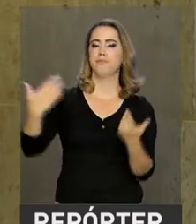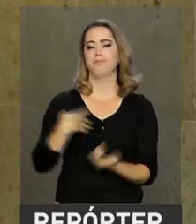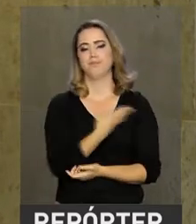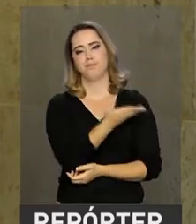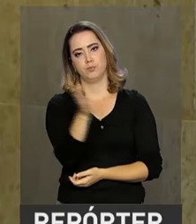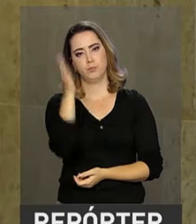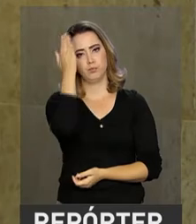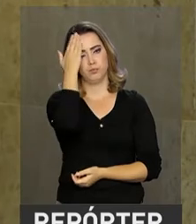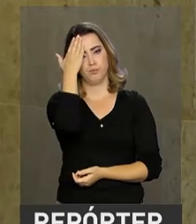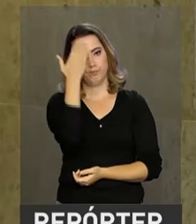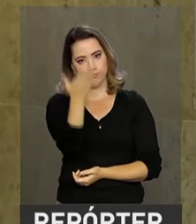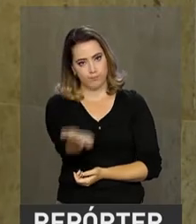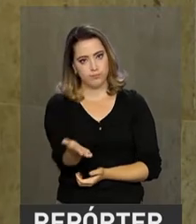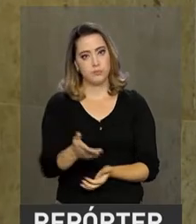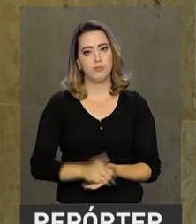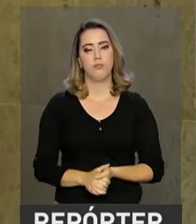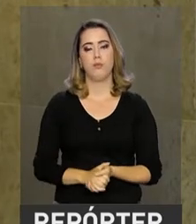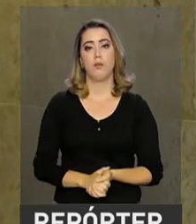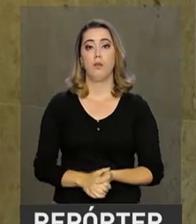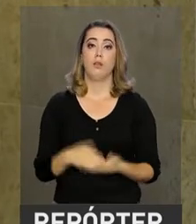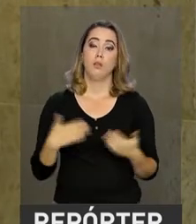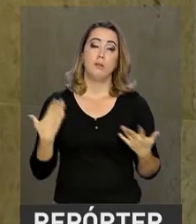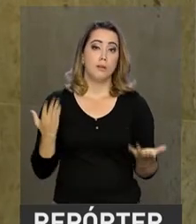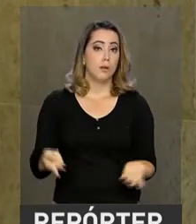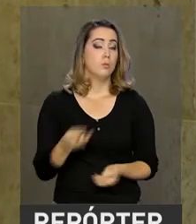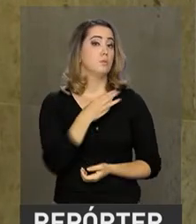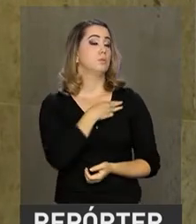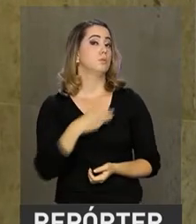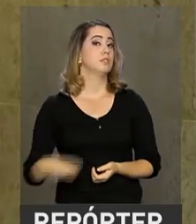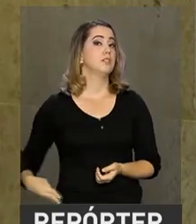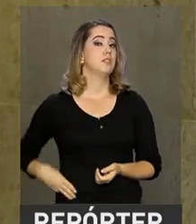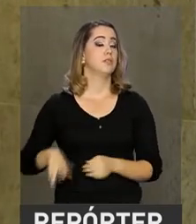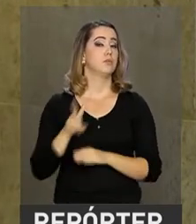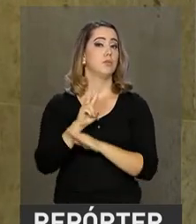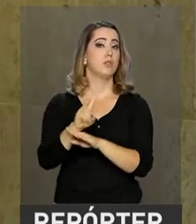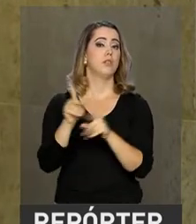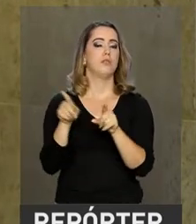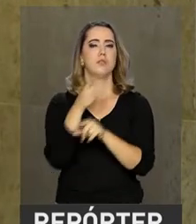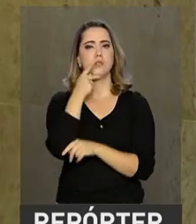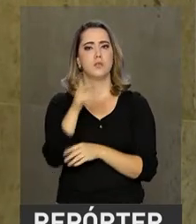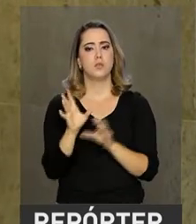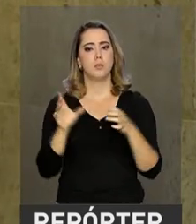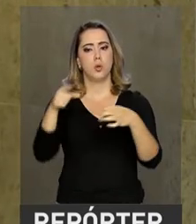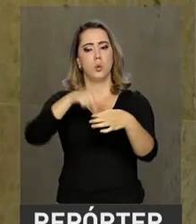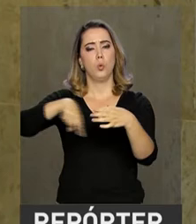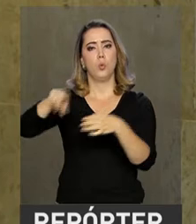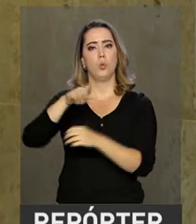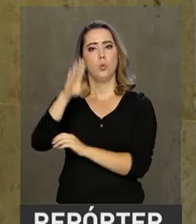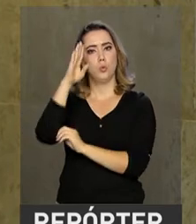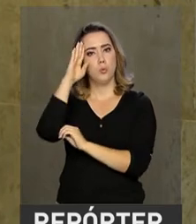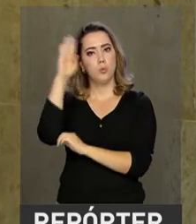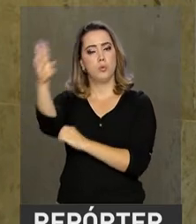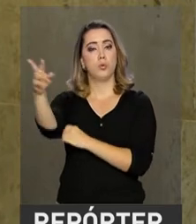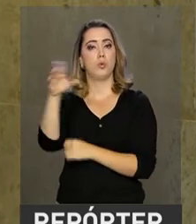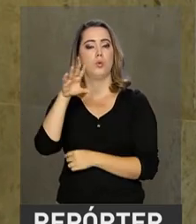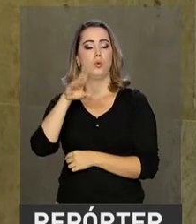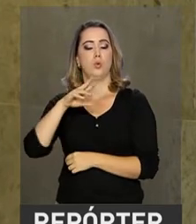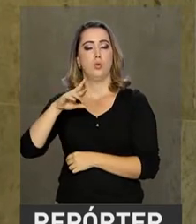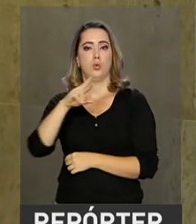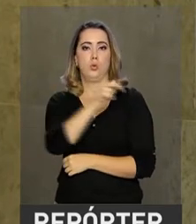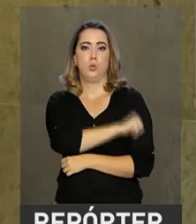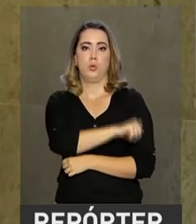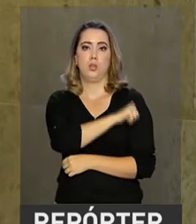conhecimento o ministro da defesa disse também que o contingente das forças armadas do rio de janeiro é maior